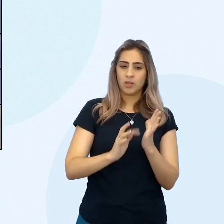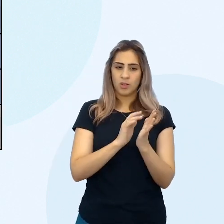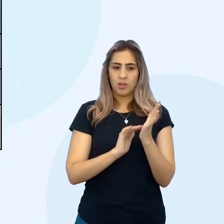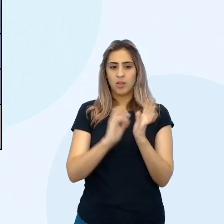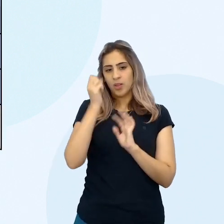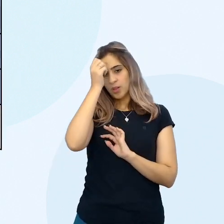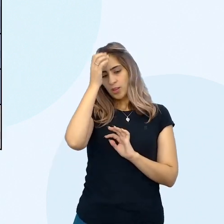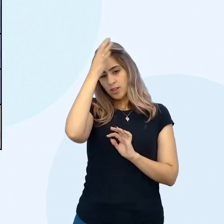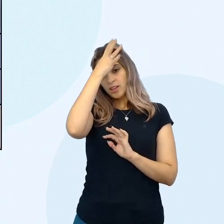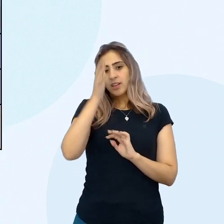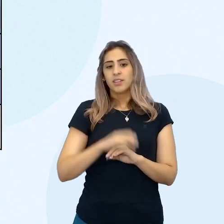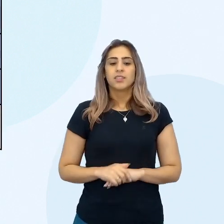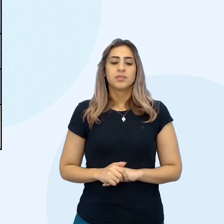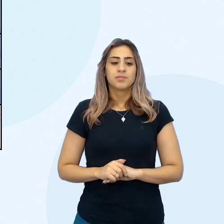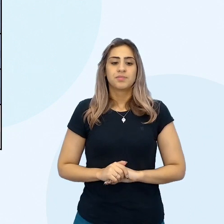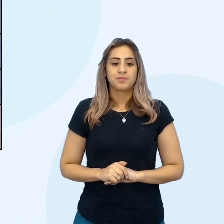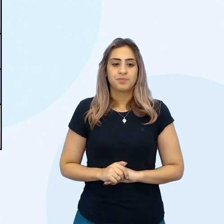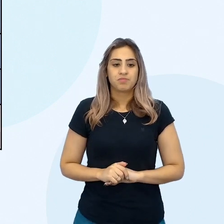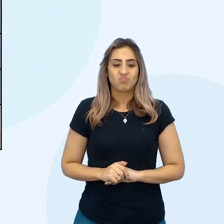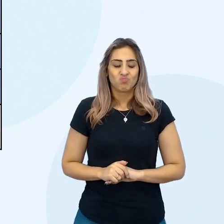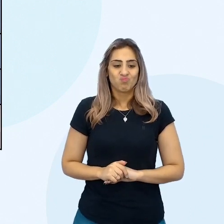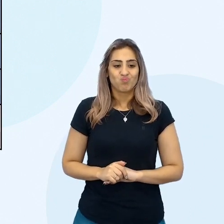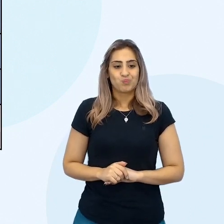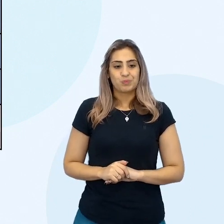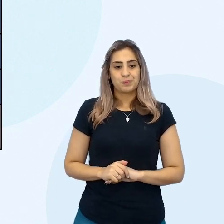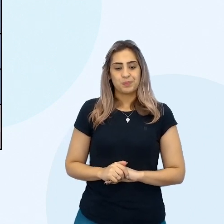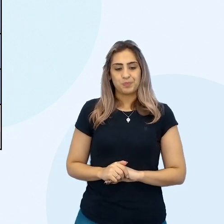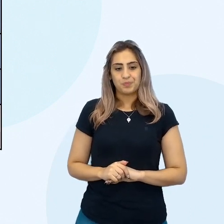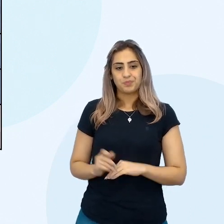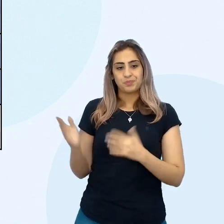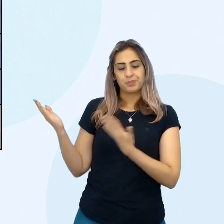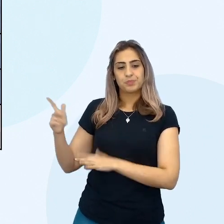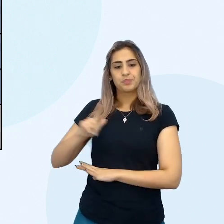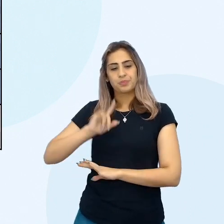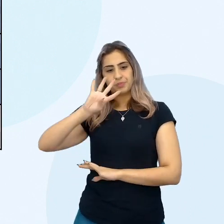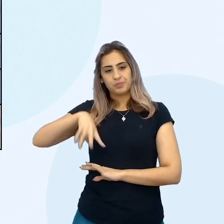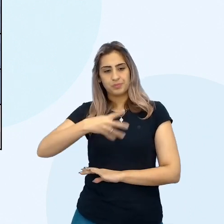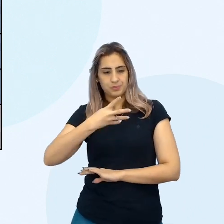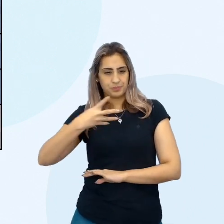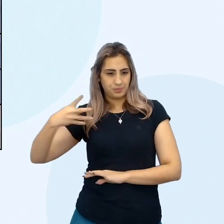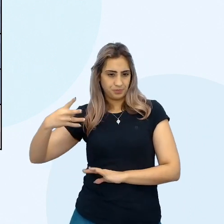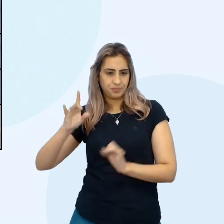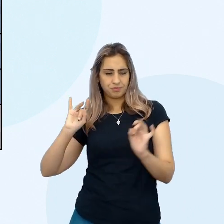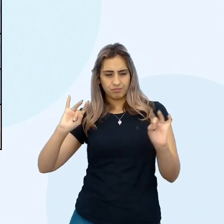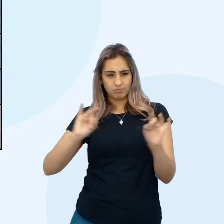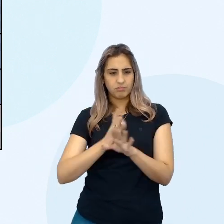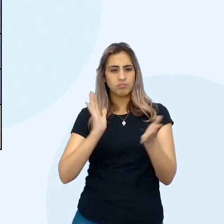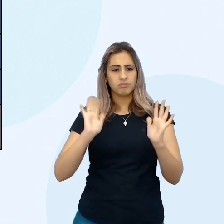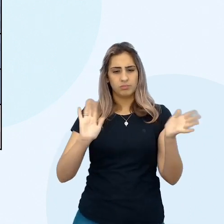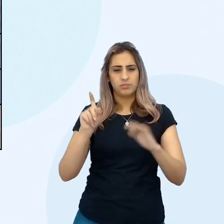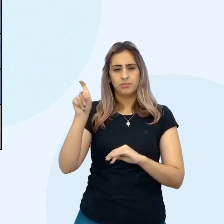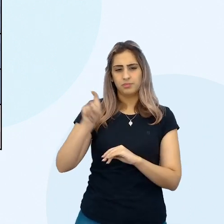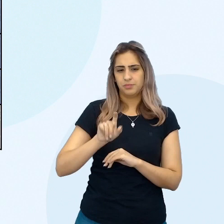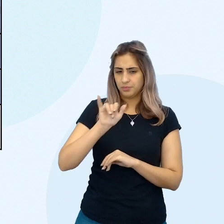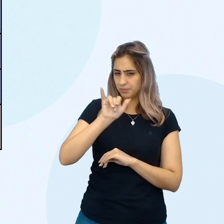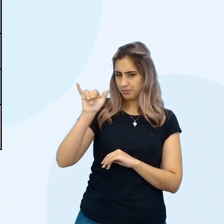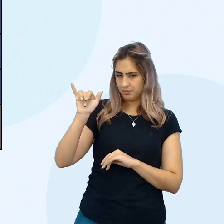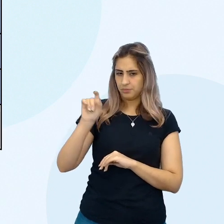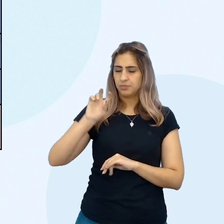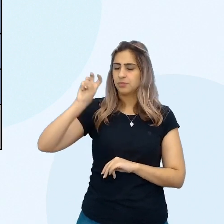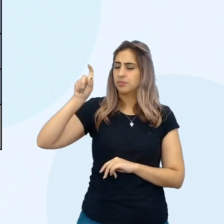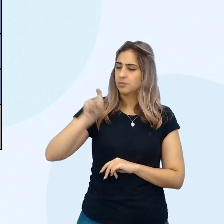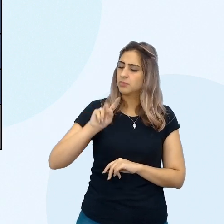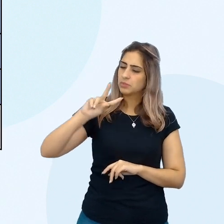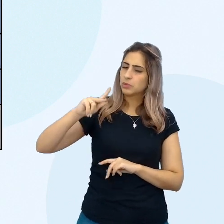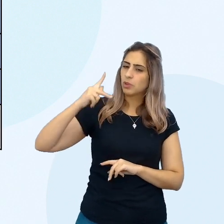calculadora. Claro, a calculadora do Osmar. Então, aqui tem a nossa tabela, tá, Osmar? Então, já tem a coluna do x e do y preenchida, porque a gente já tinha. Isso. Vai ter a coluna do x